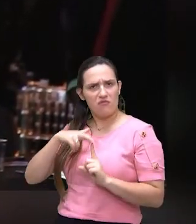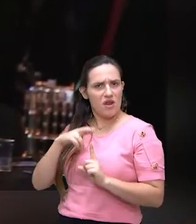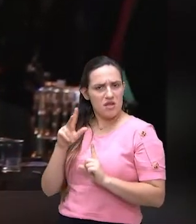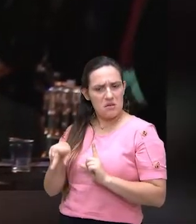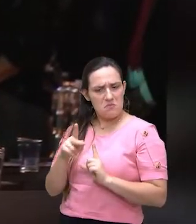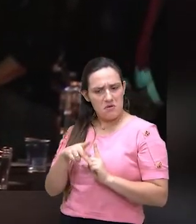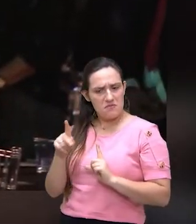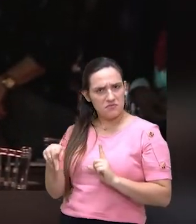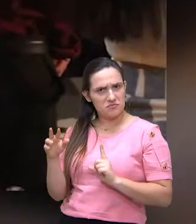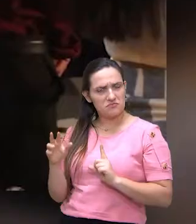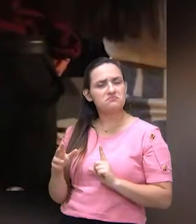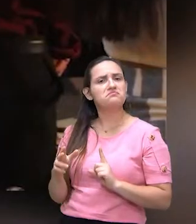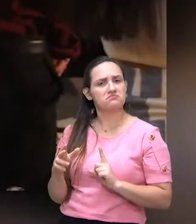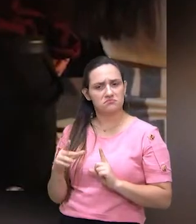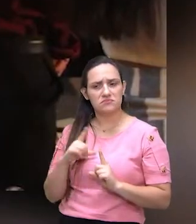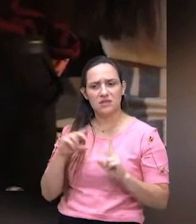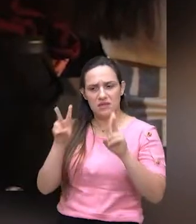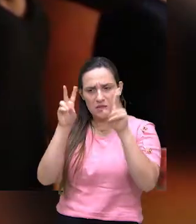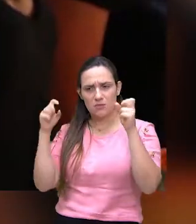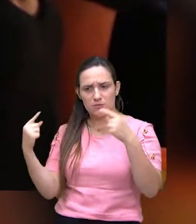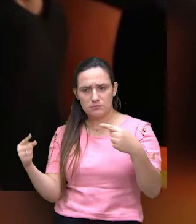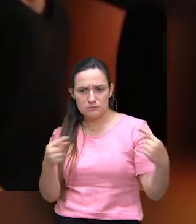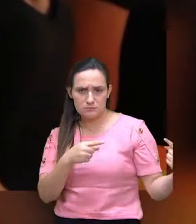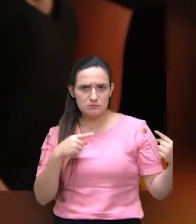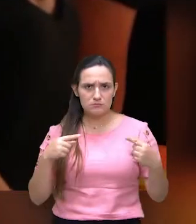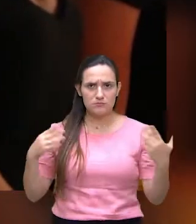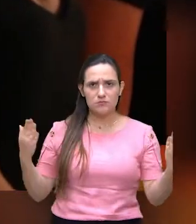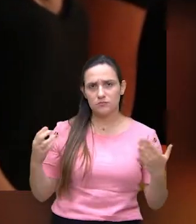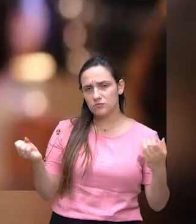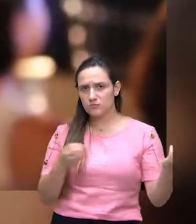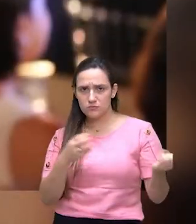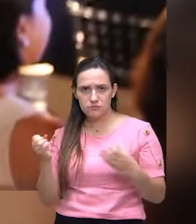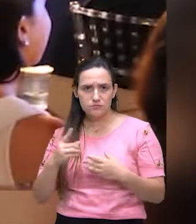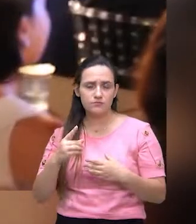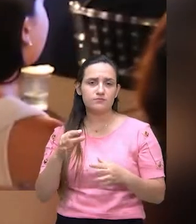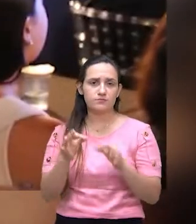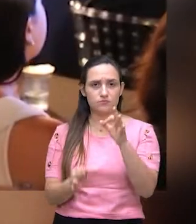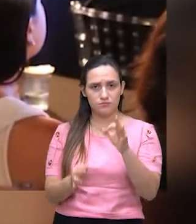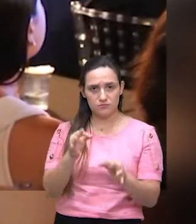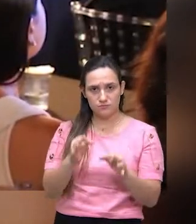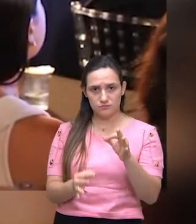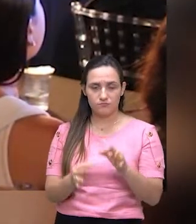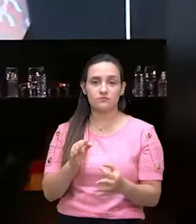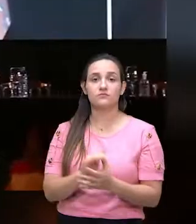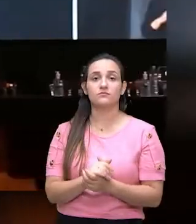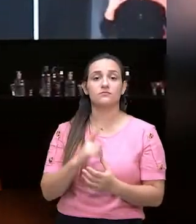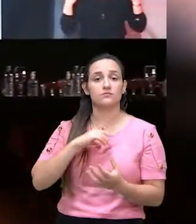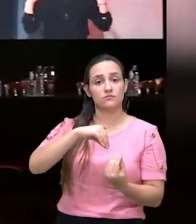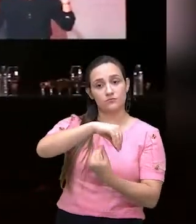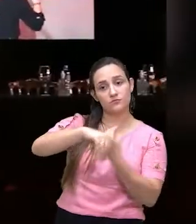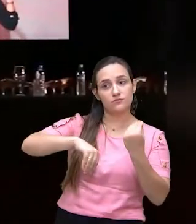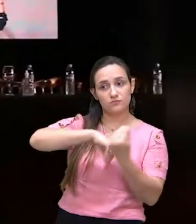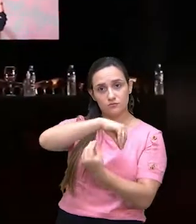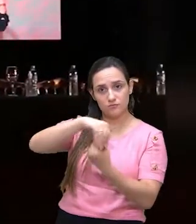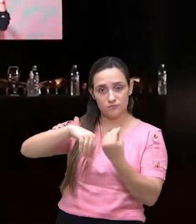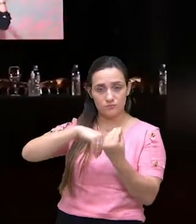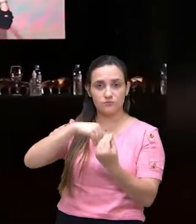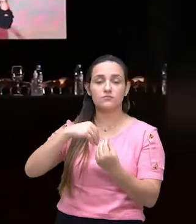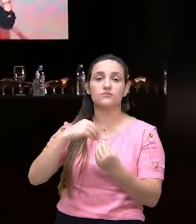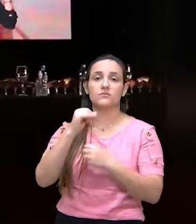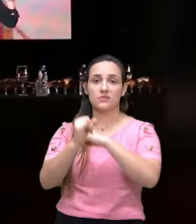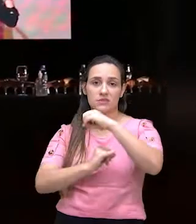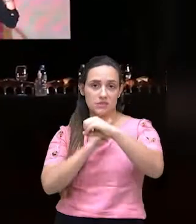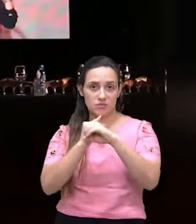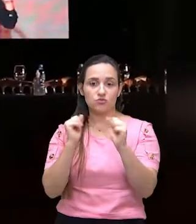renomados professores da área do direito que discutiram assuntos da atualidade jurídica em formato